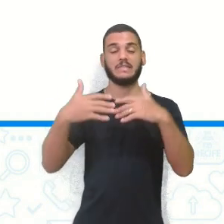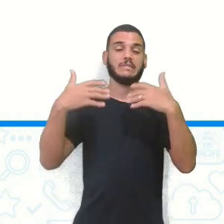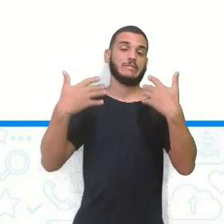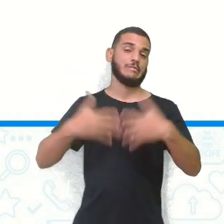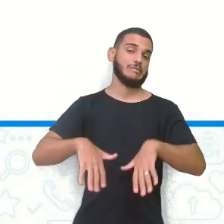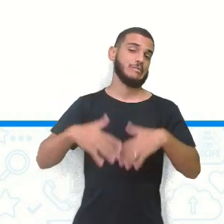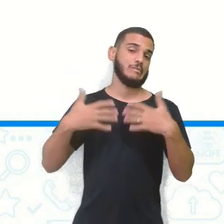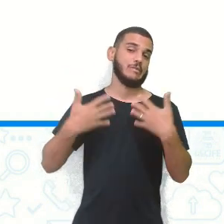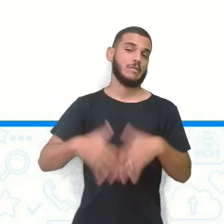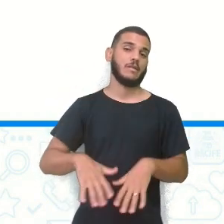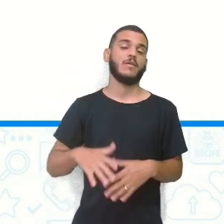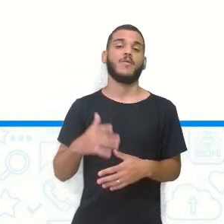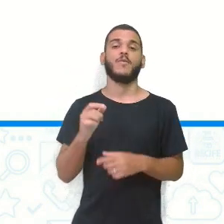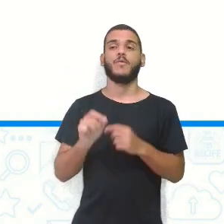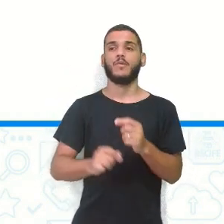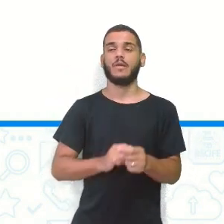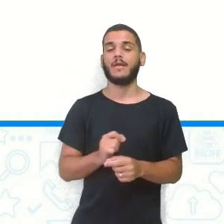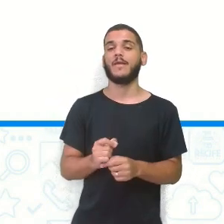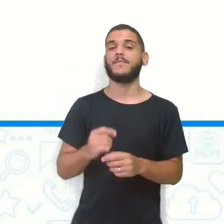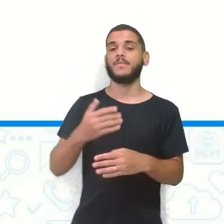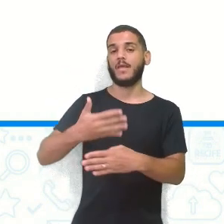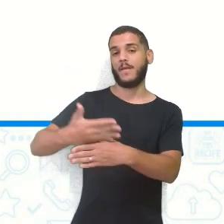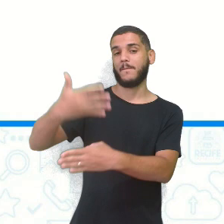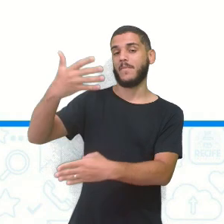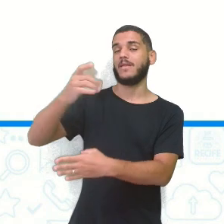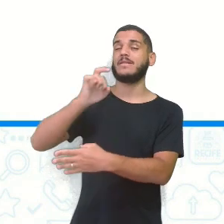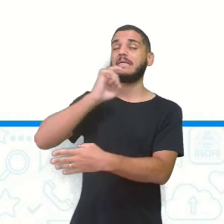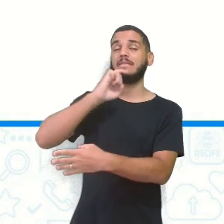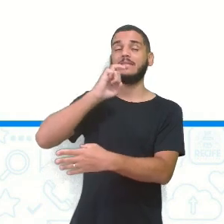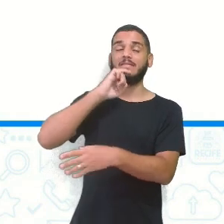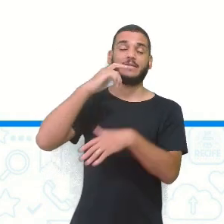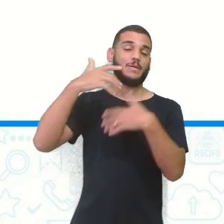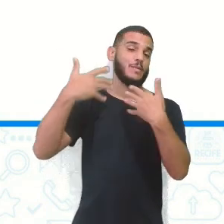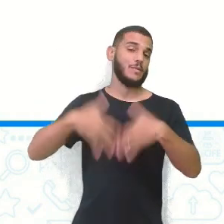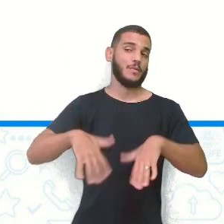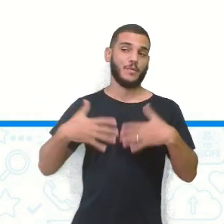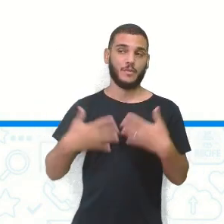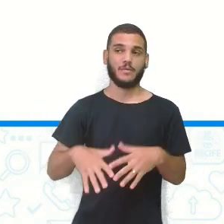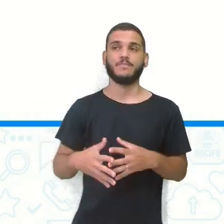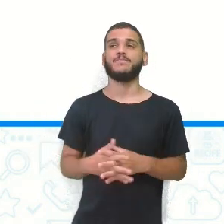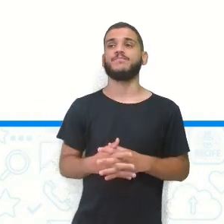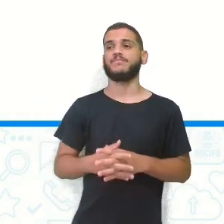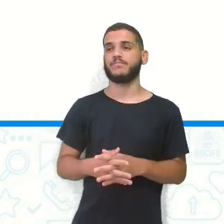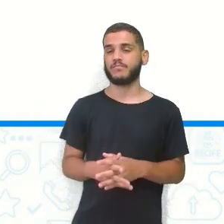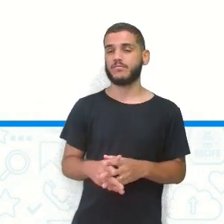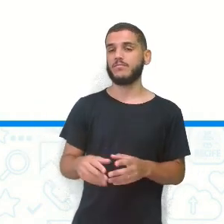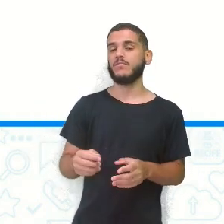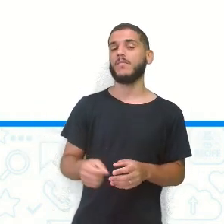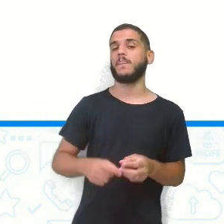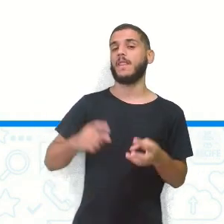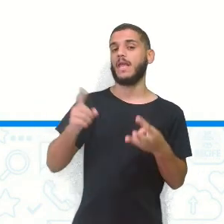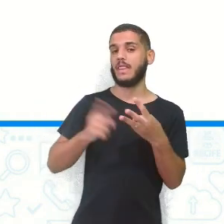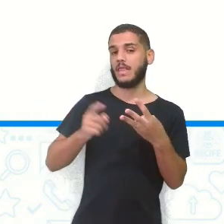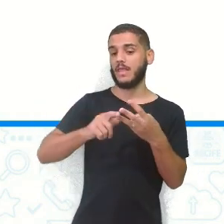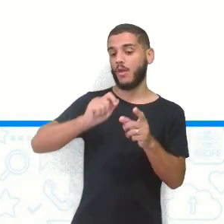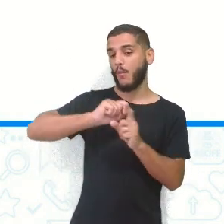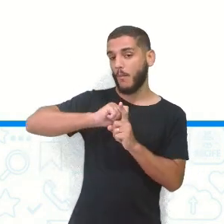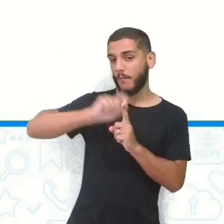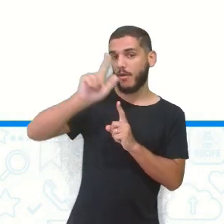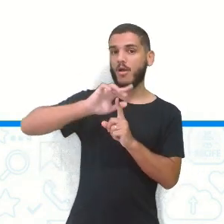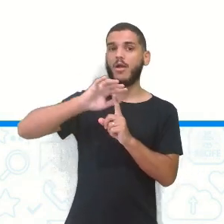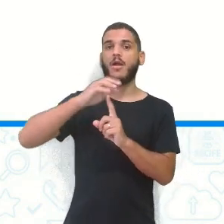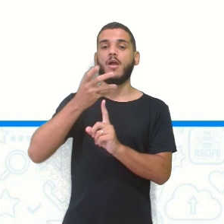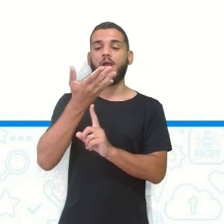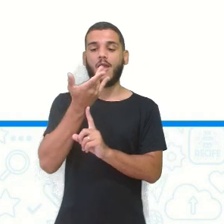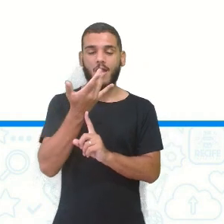deu lugar à parede úmida e fria. Quando acendeu outro fósforo,